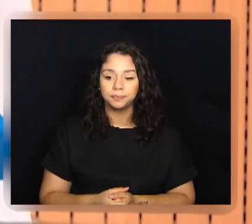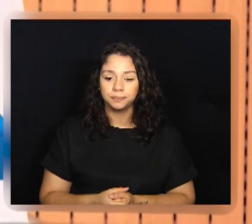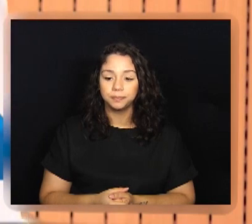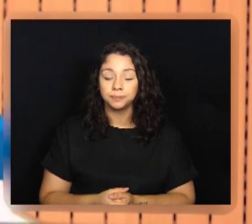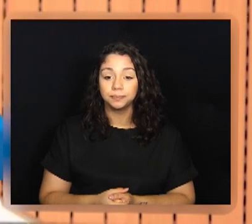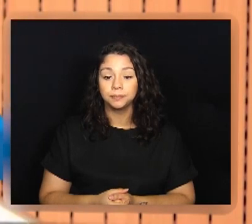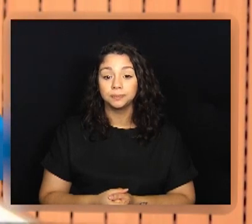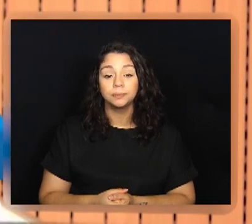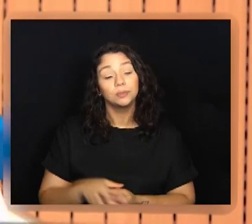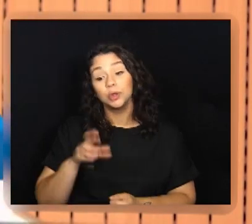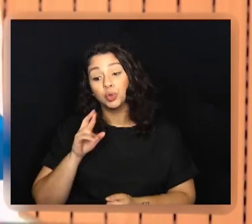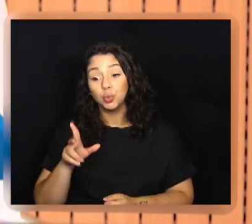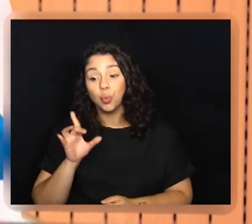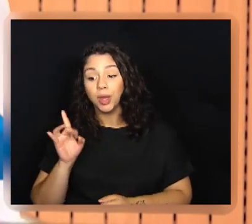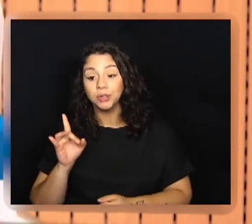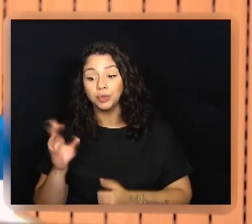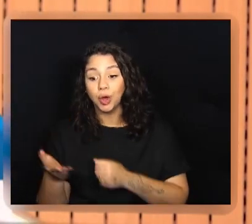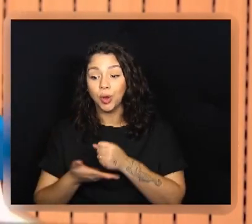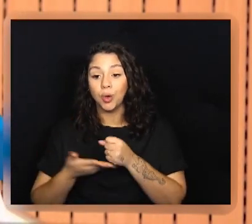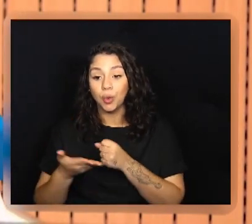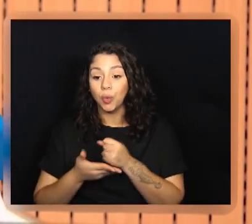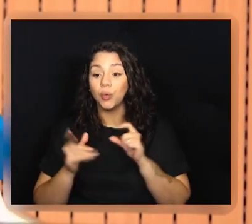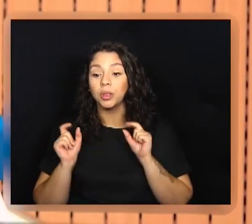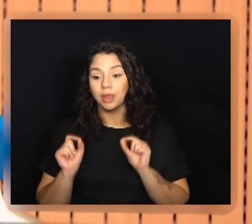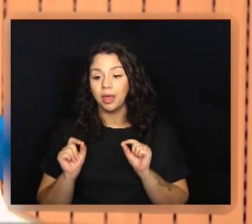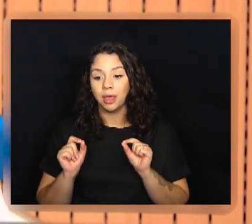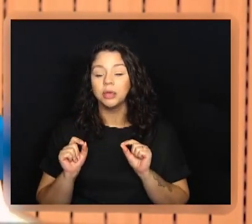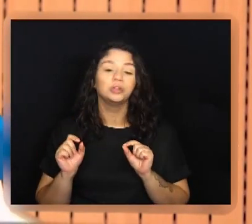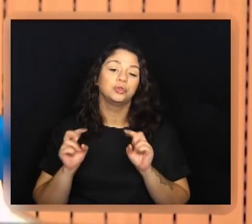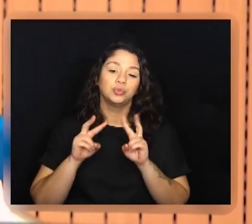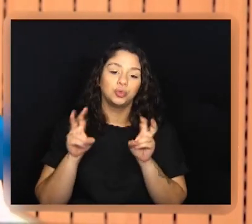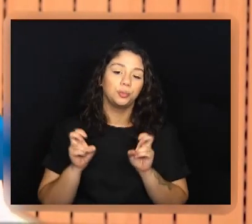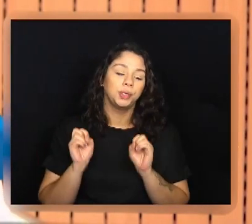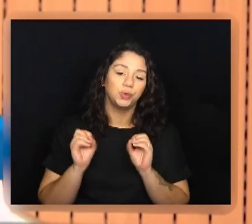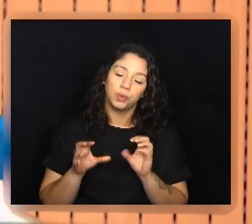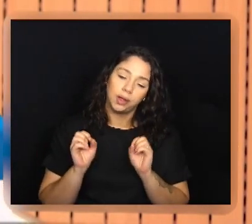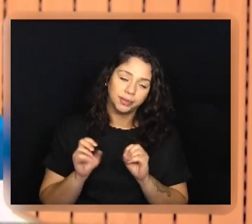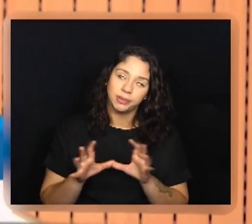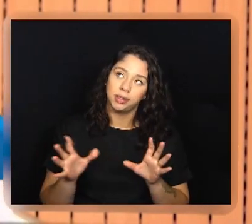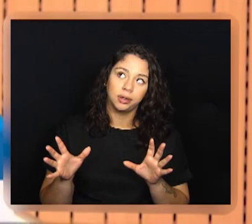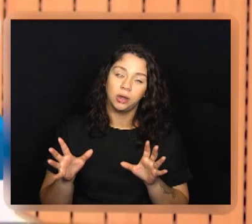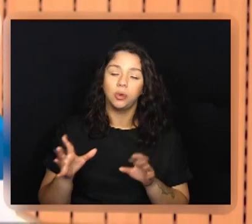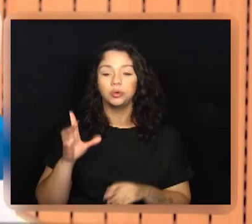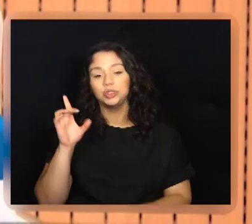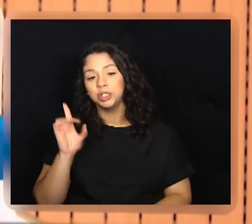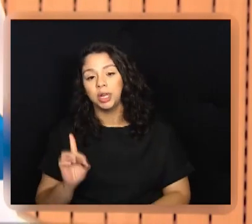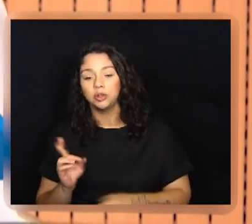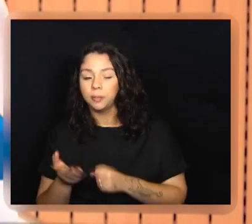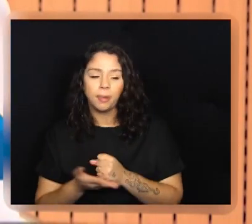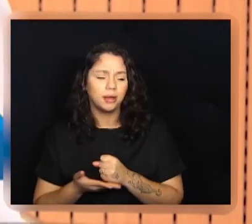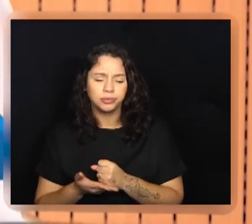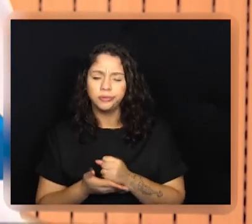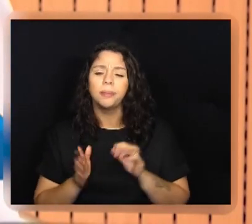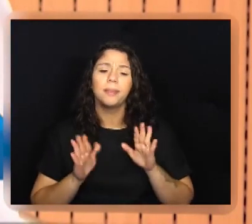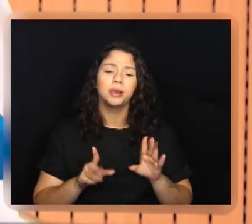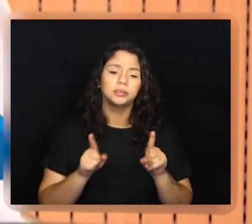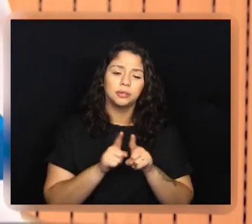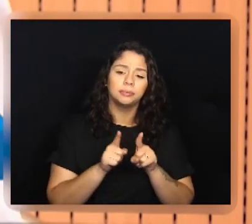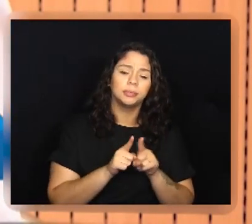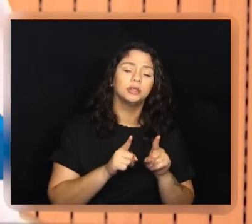Ele não vai tratar somente de educação, direitos básicos, mas ele vai tratar